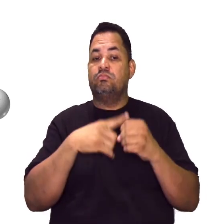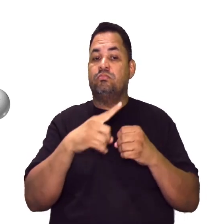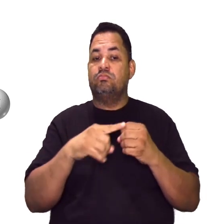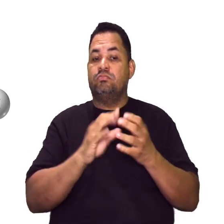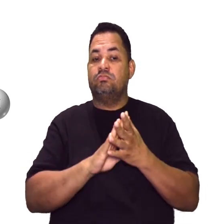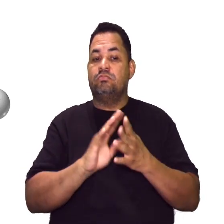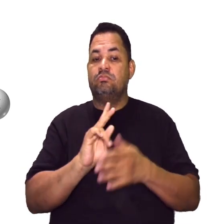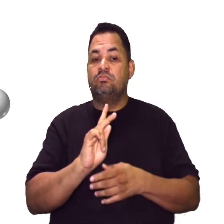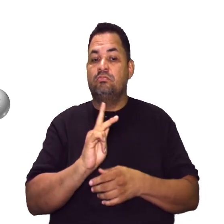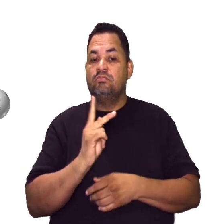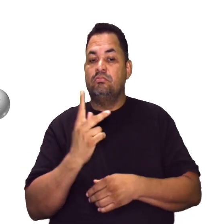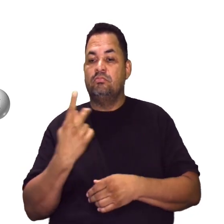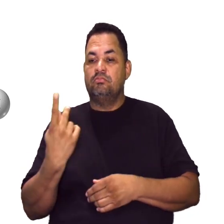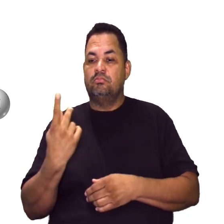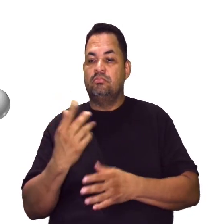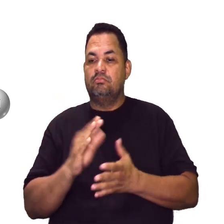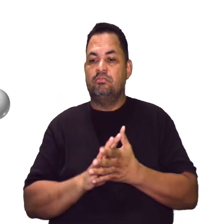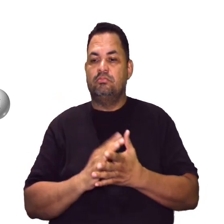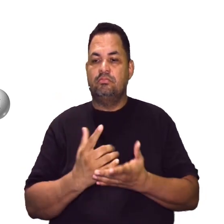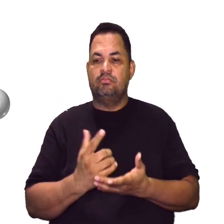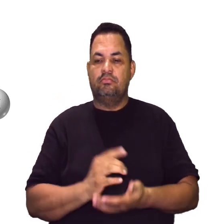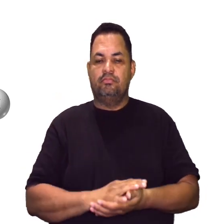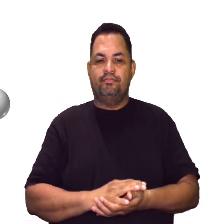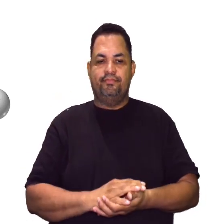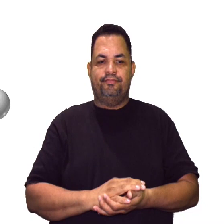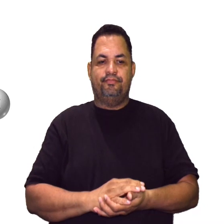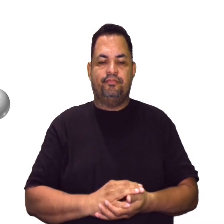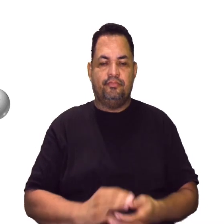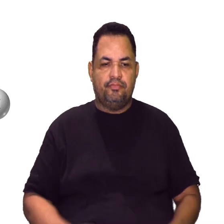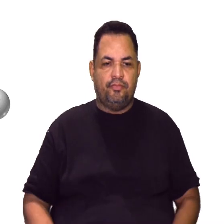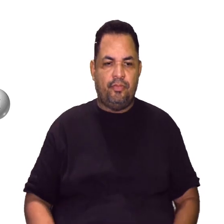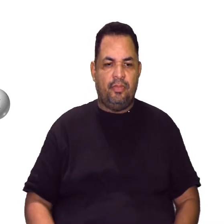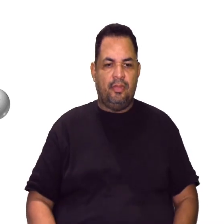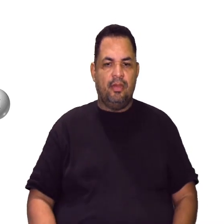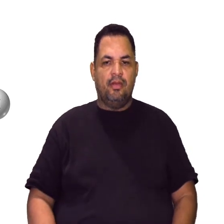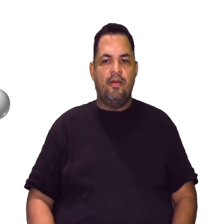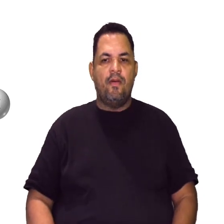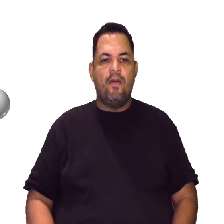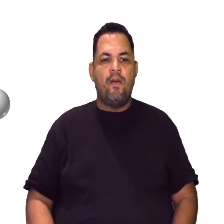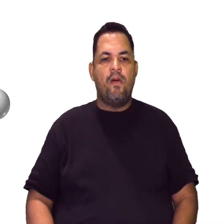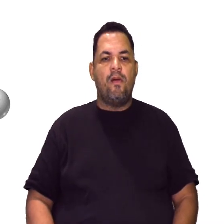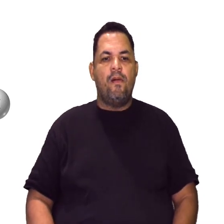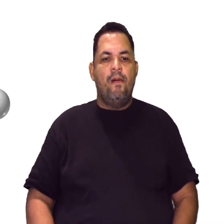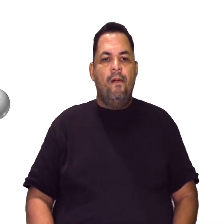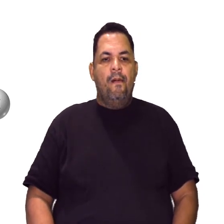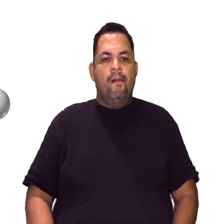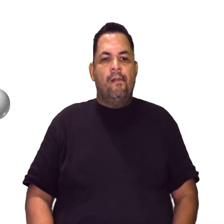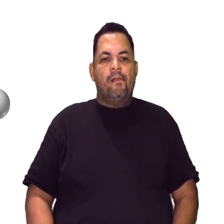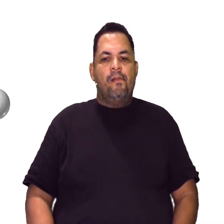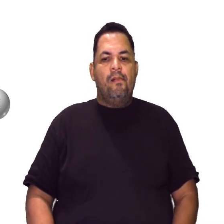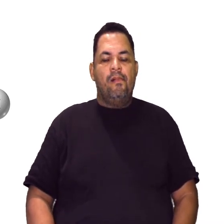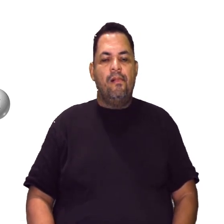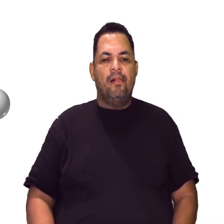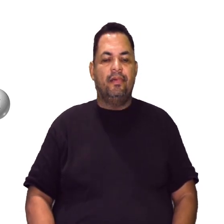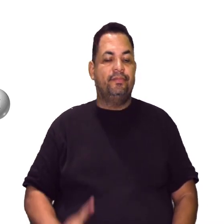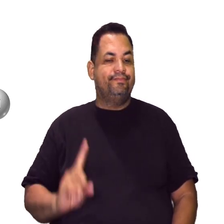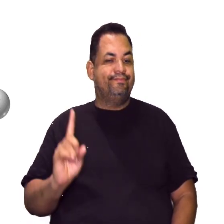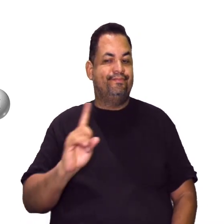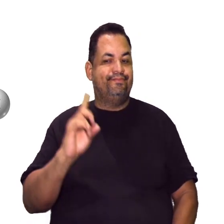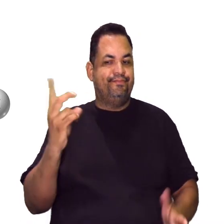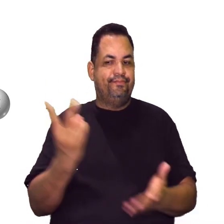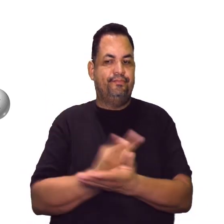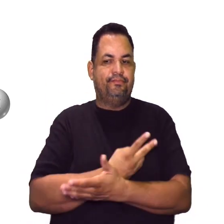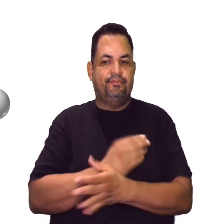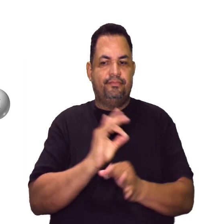apresentam ângulos constantes, tá vendo? Ó? Se fosse assim, seria, ó. Então, isso aqui não